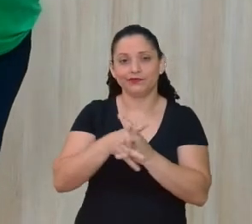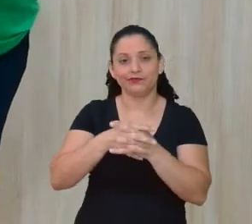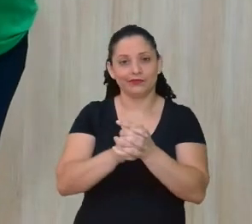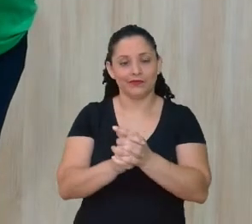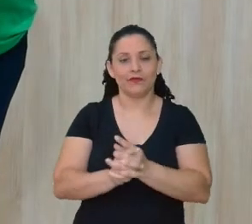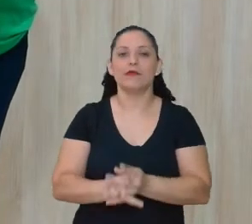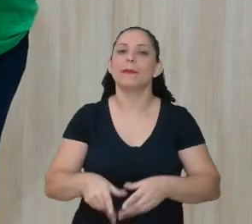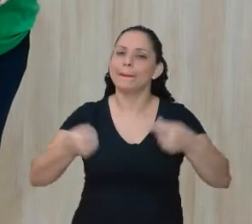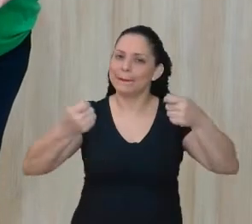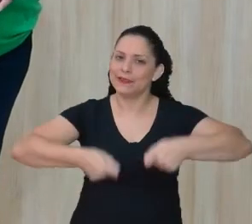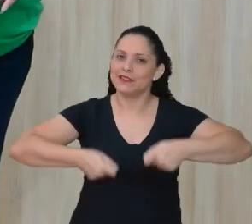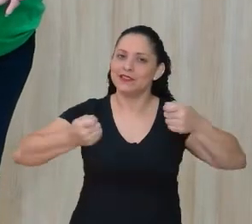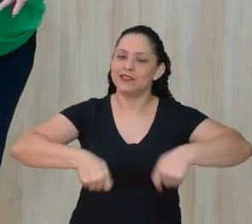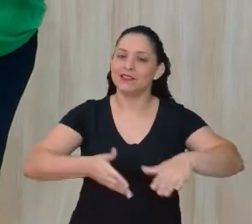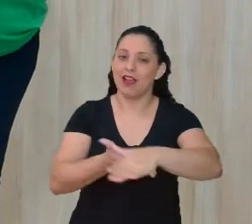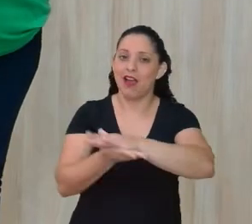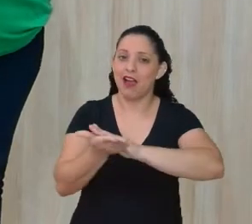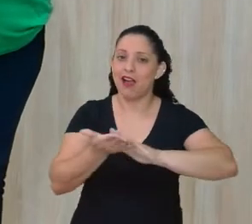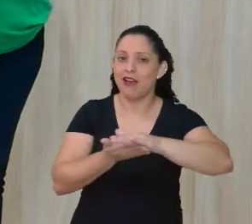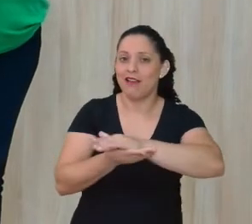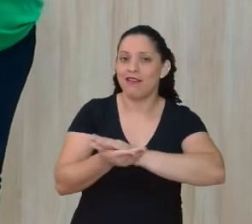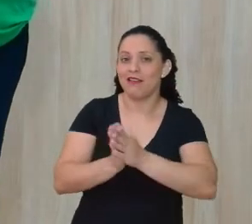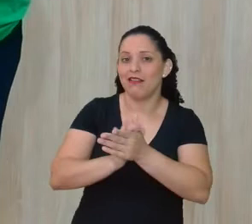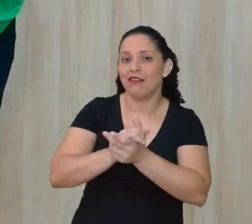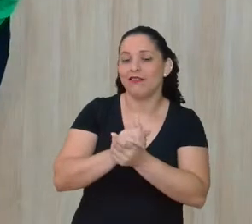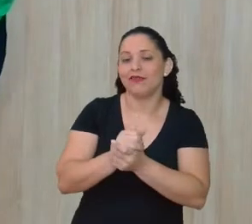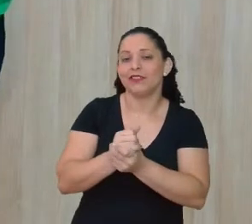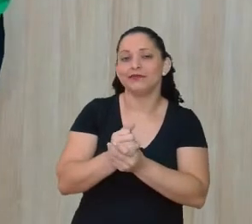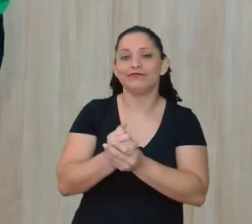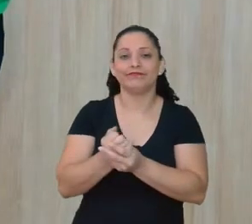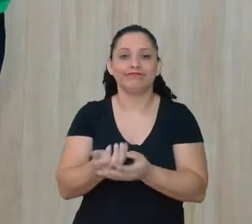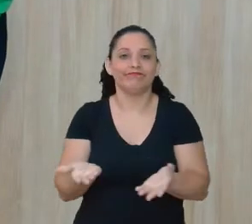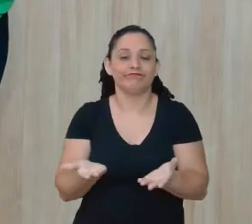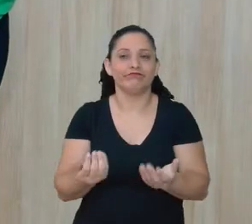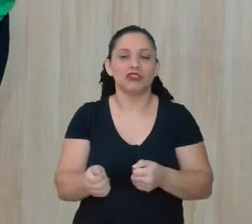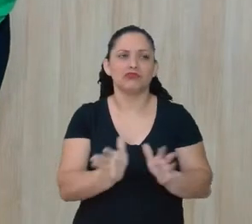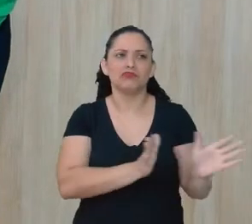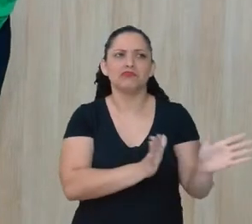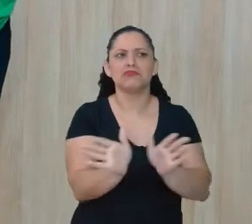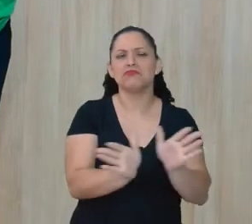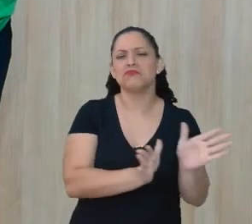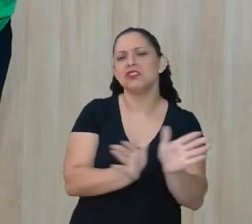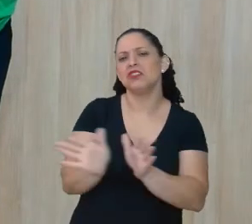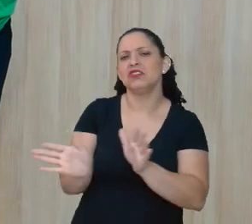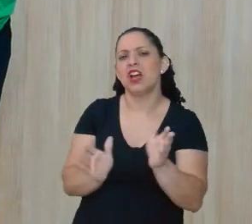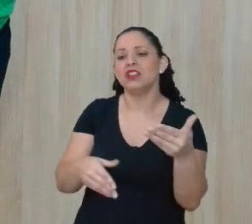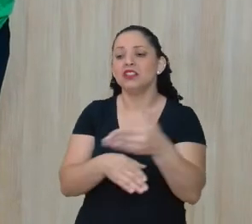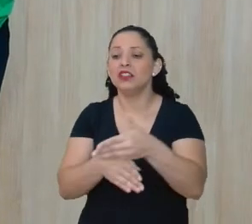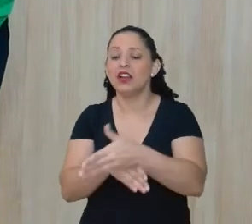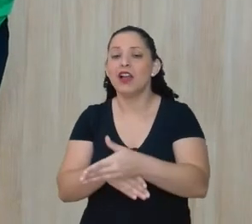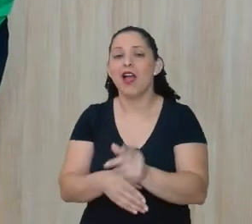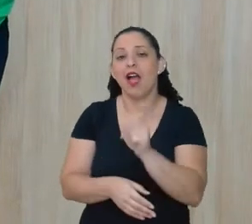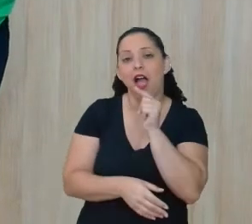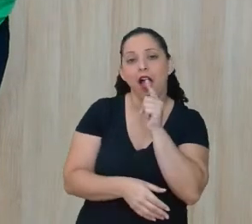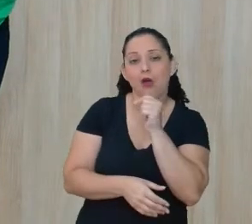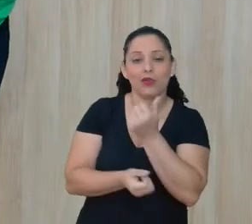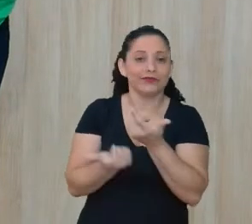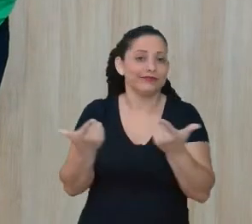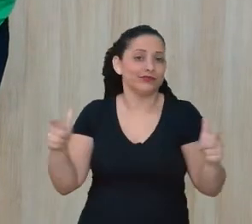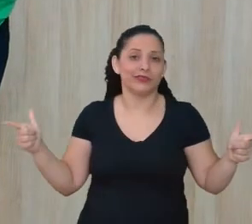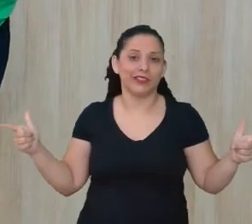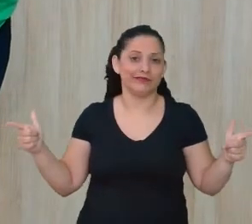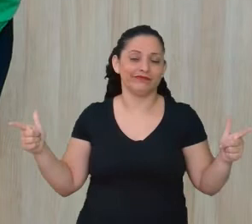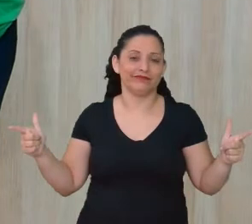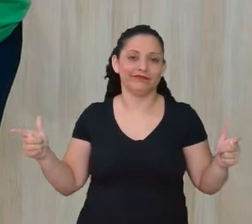se lave as mãos, mas e aí? Cadê o retorno aí, né? Cadê a acessibilidade a água, né? Não exatamente. existe